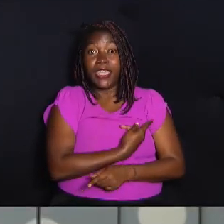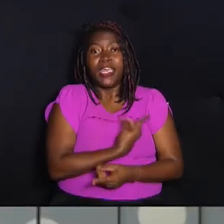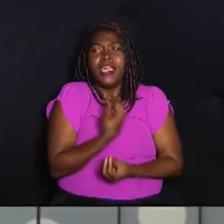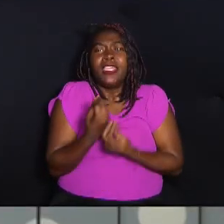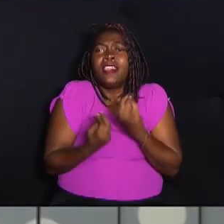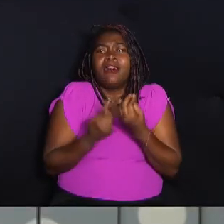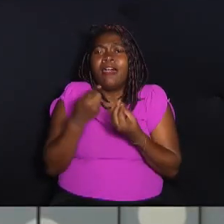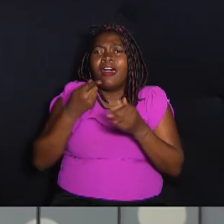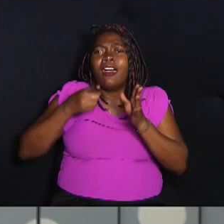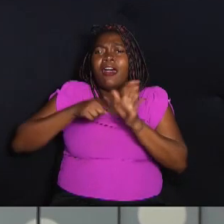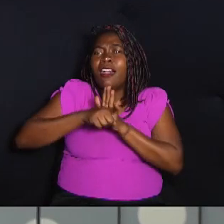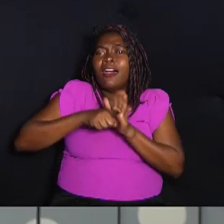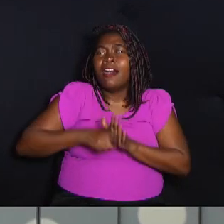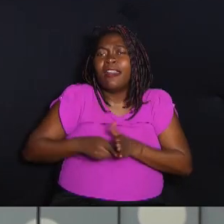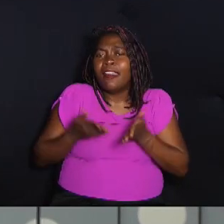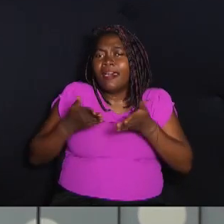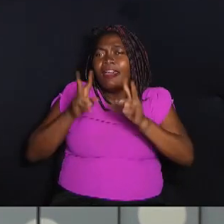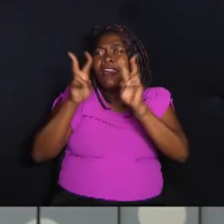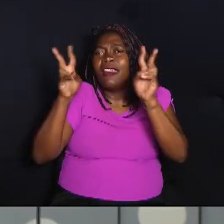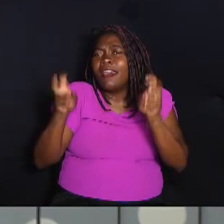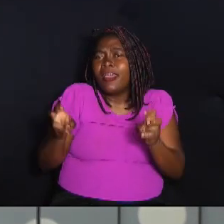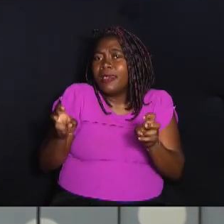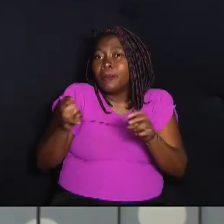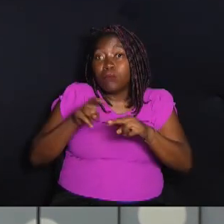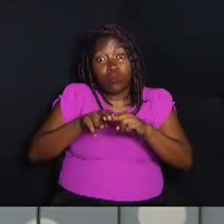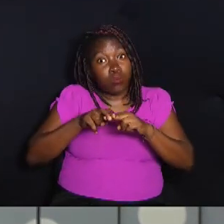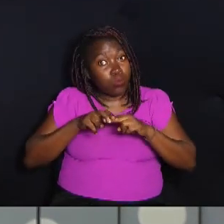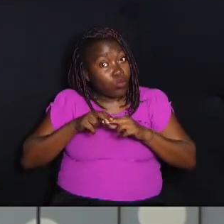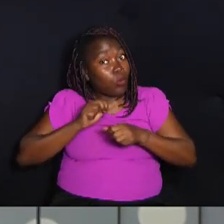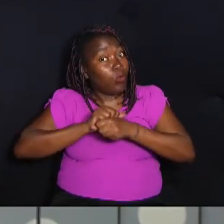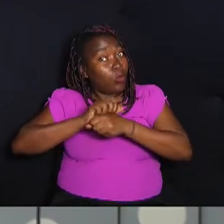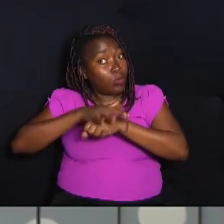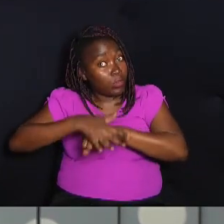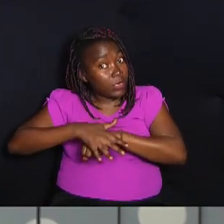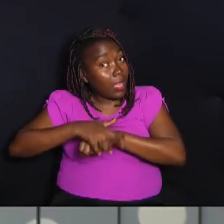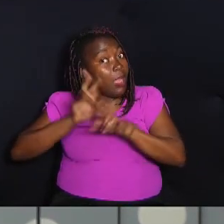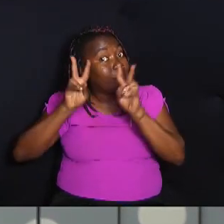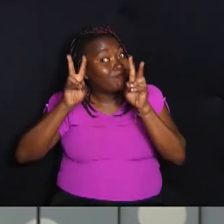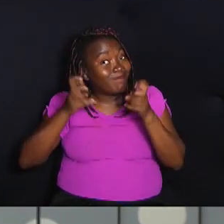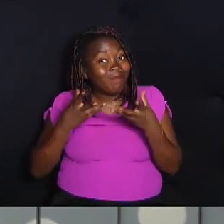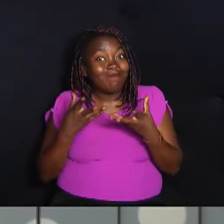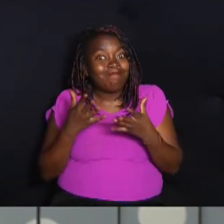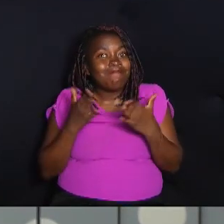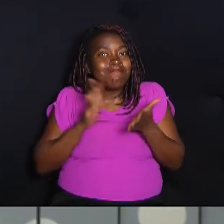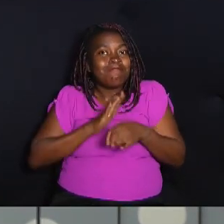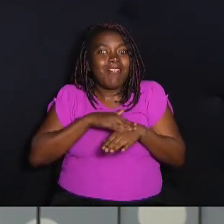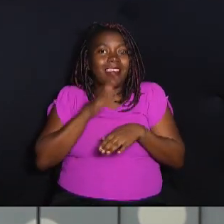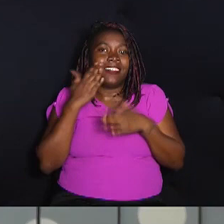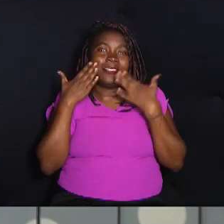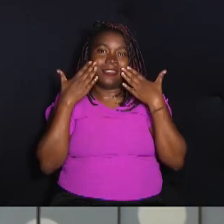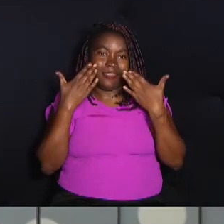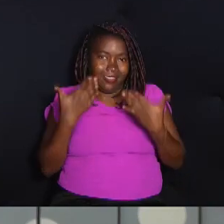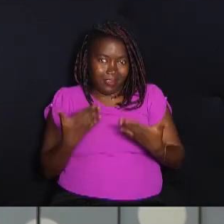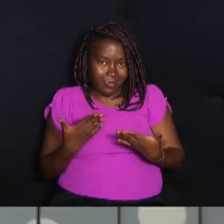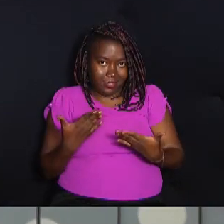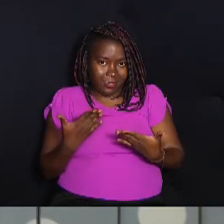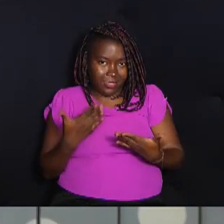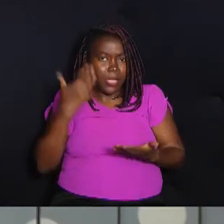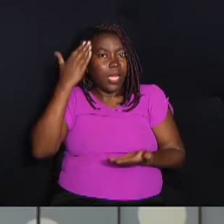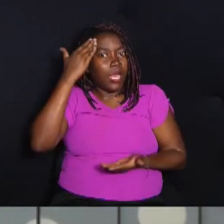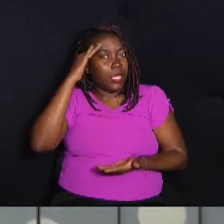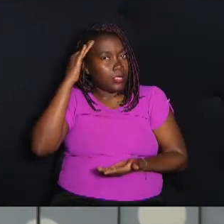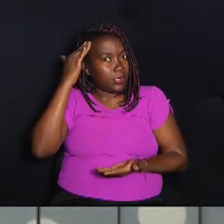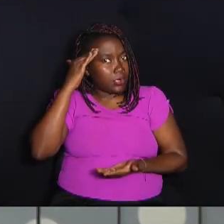senhor analisa essa temática? Por conta da pandemia, o assunto ficou mais evidente, né? Você entende que nós